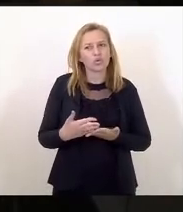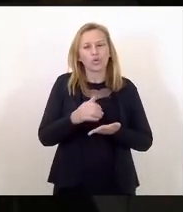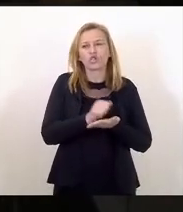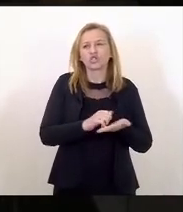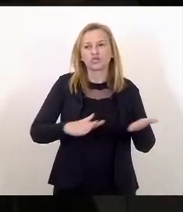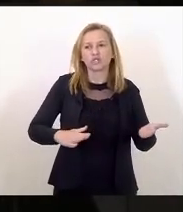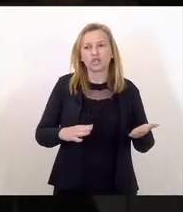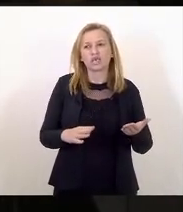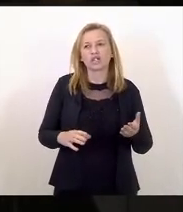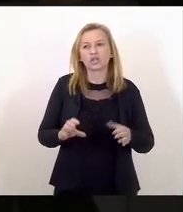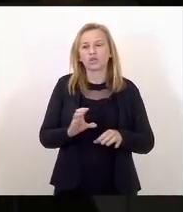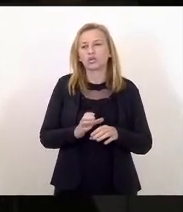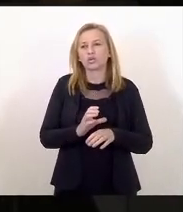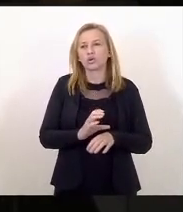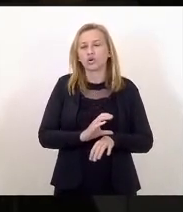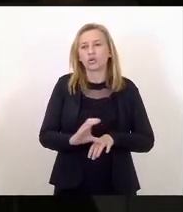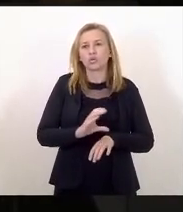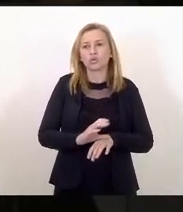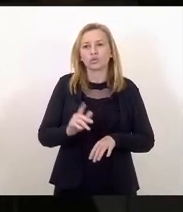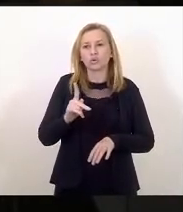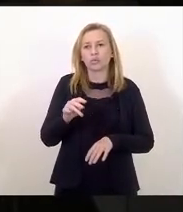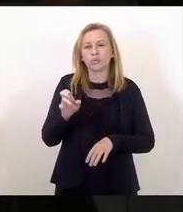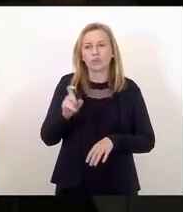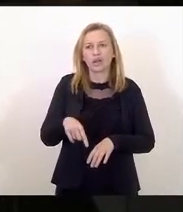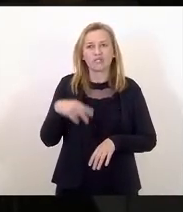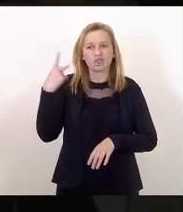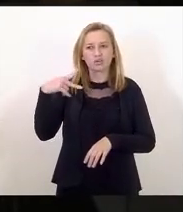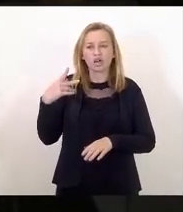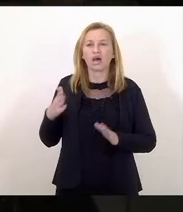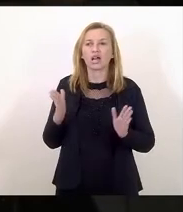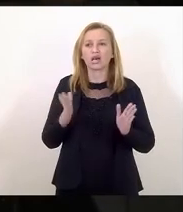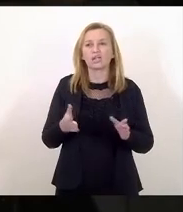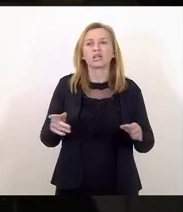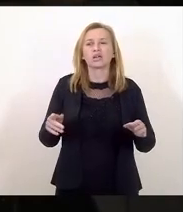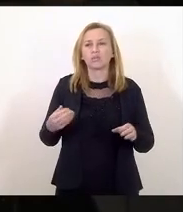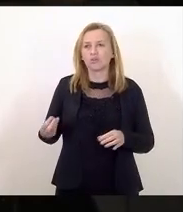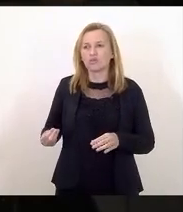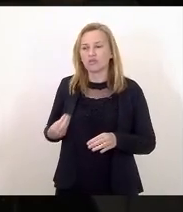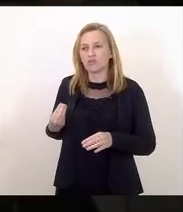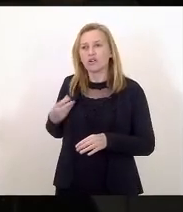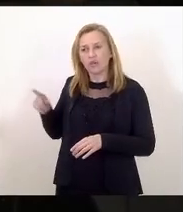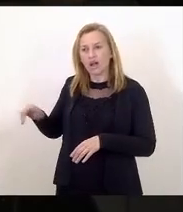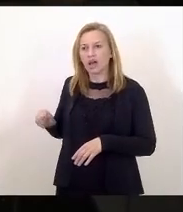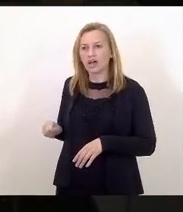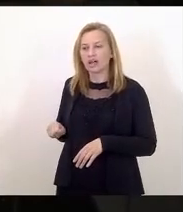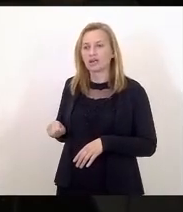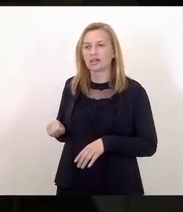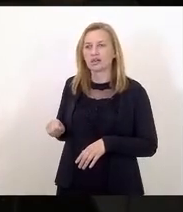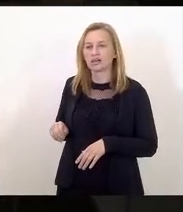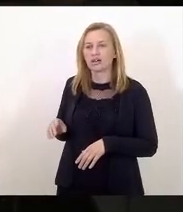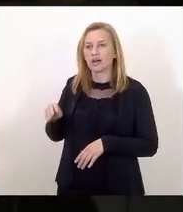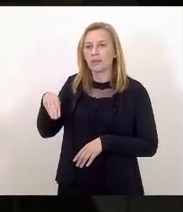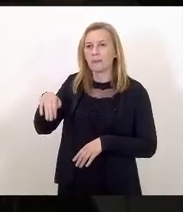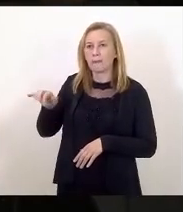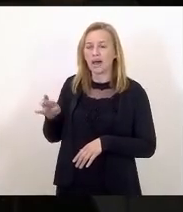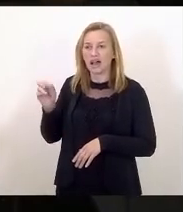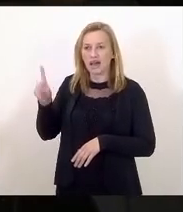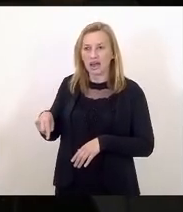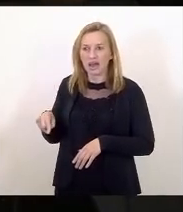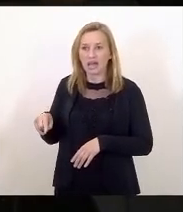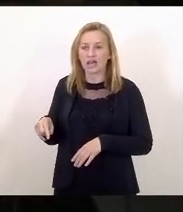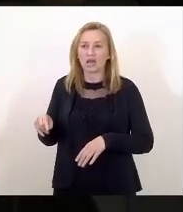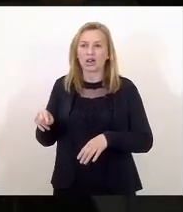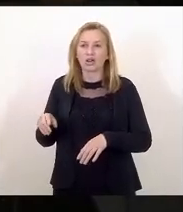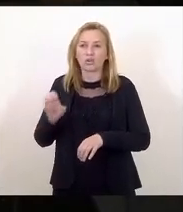num curso pré-vestibular e, desde então, ela morou na Maré, inclusive, por vários anos, mais de 20 anos, oriunda do estado da Paraíba, estado